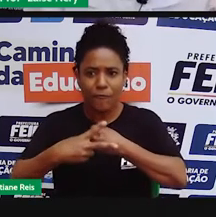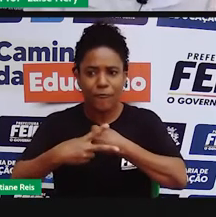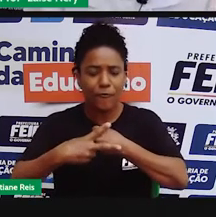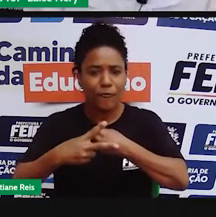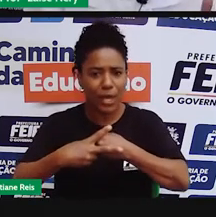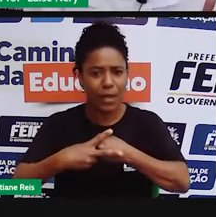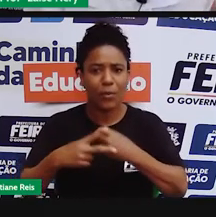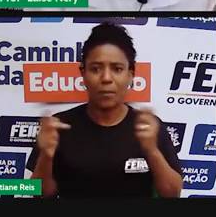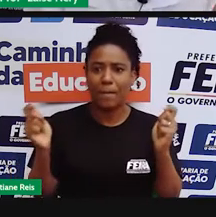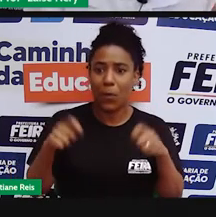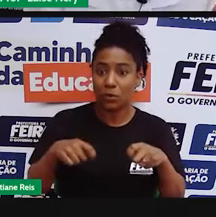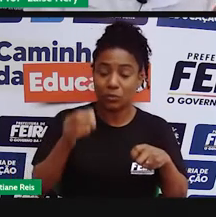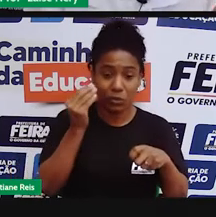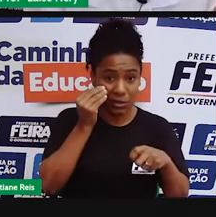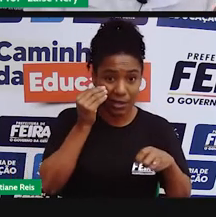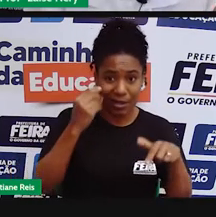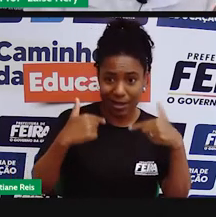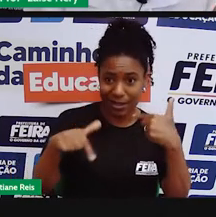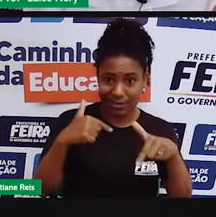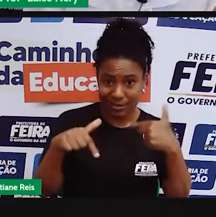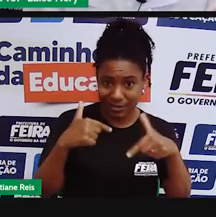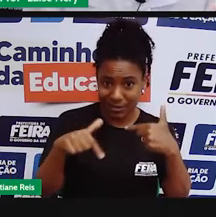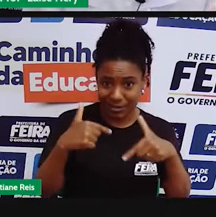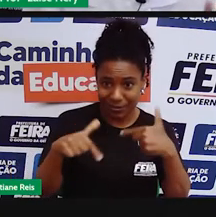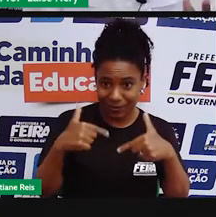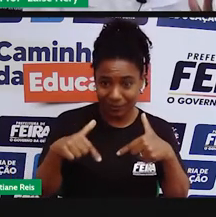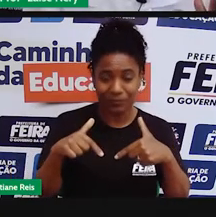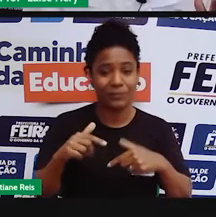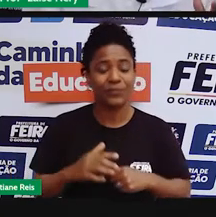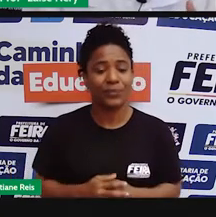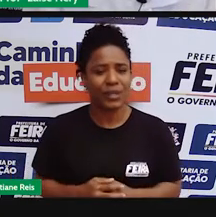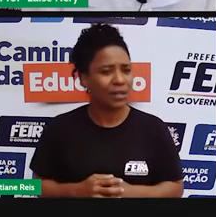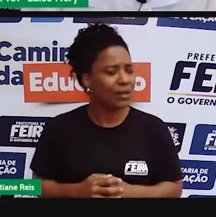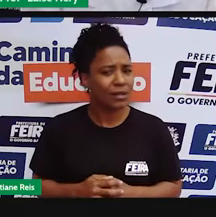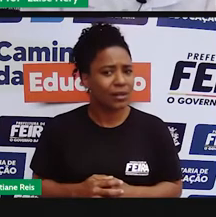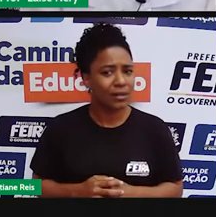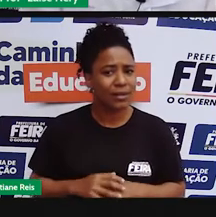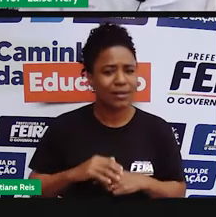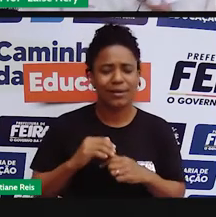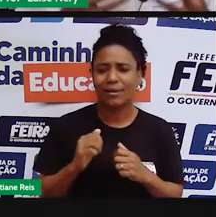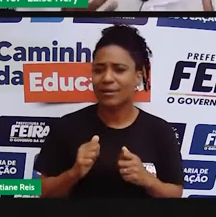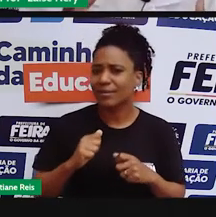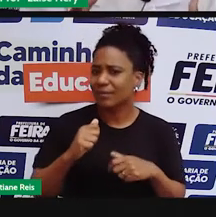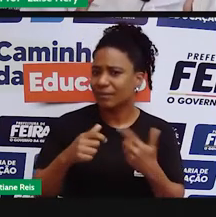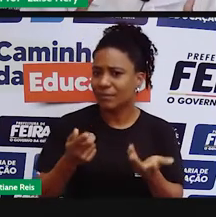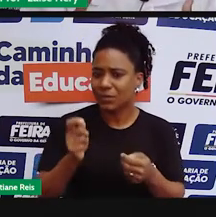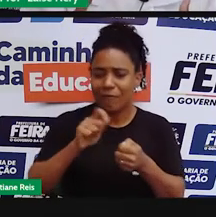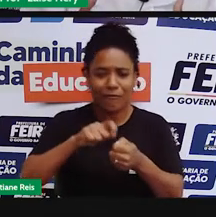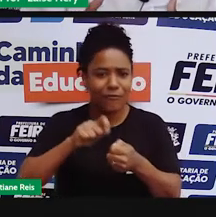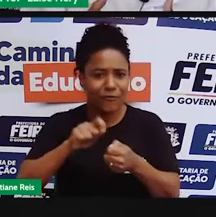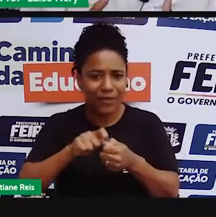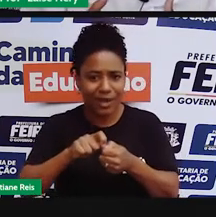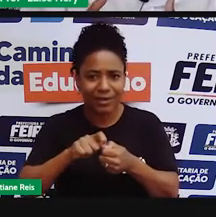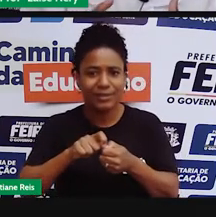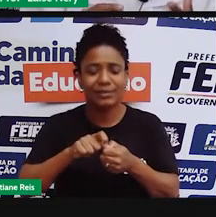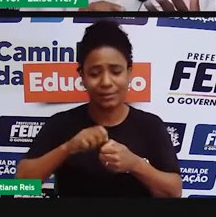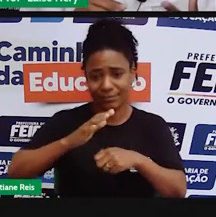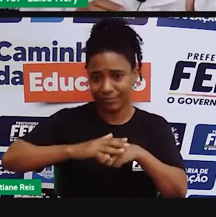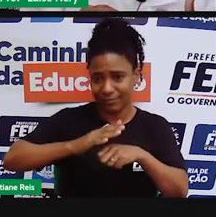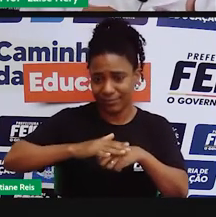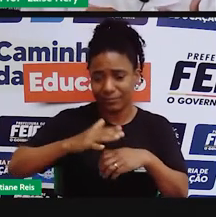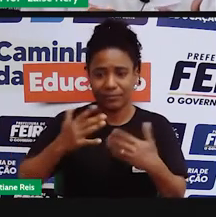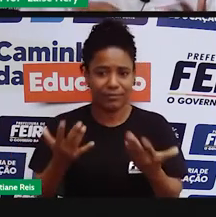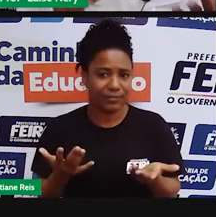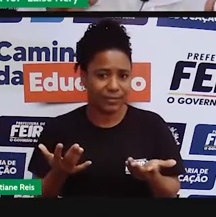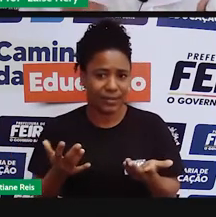podem expressar ação, ou seja, algo que alguém faz.